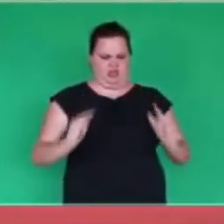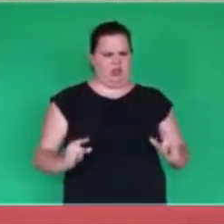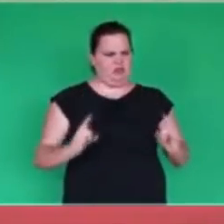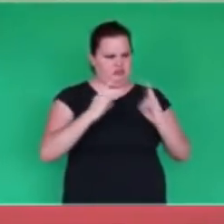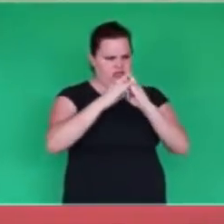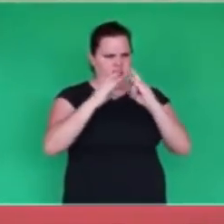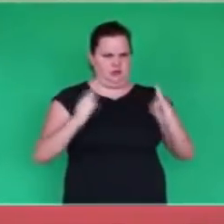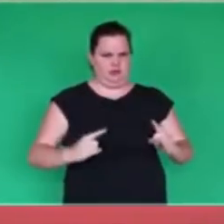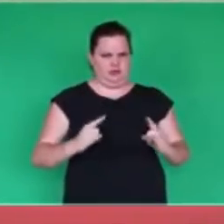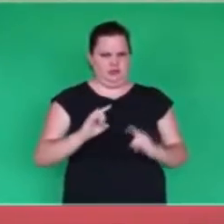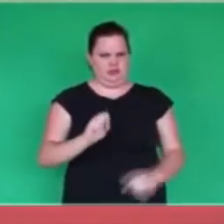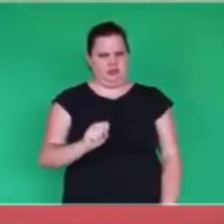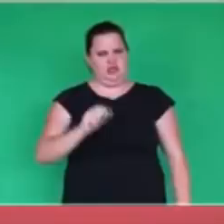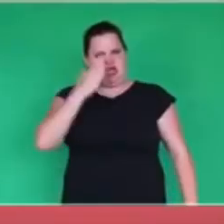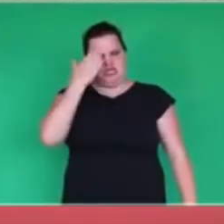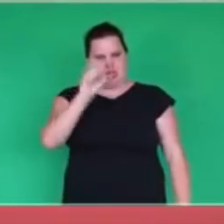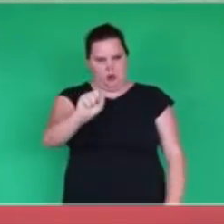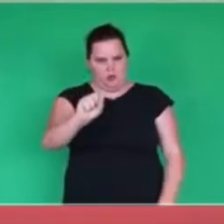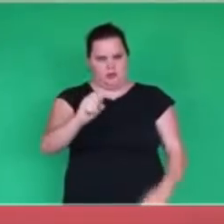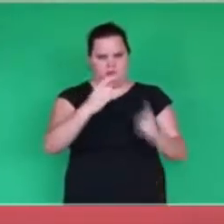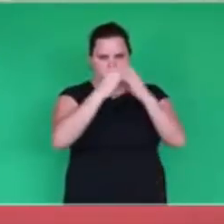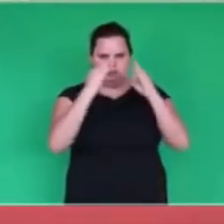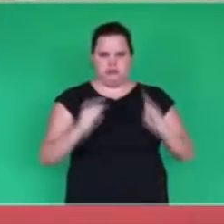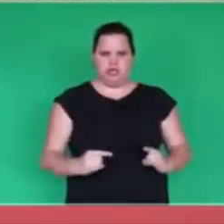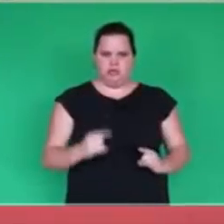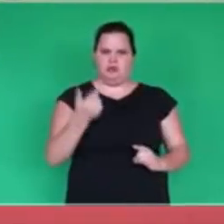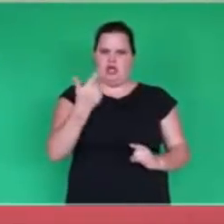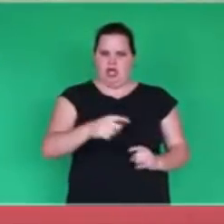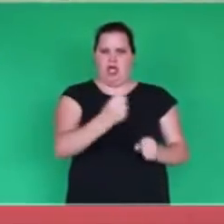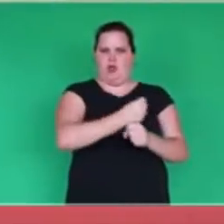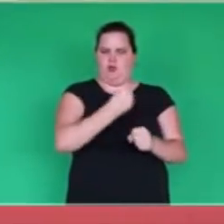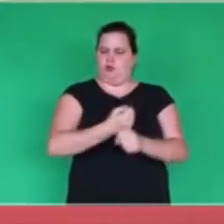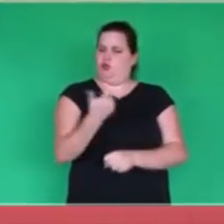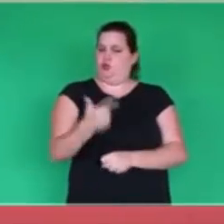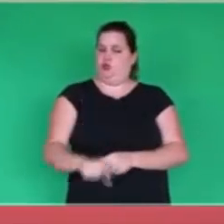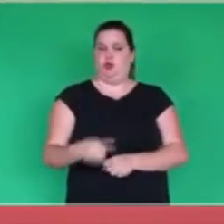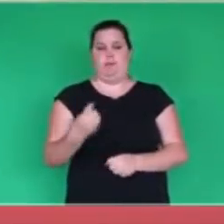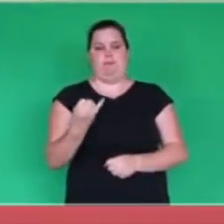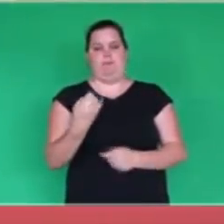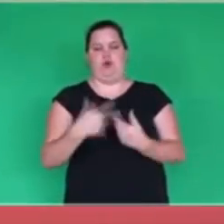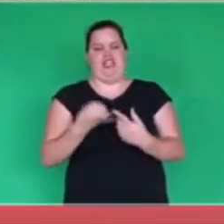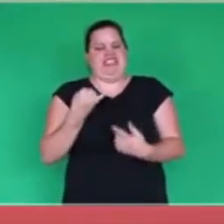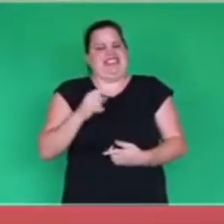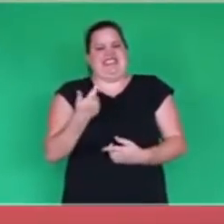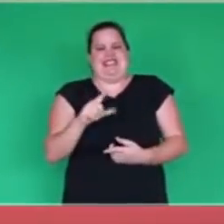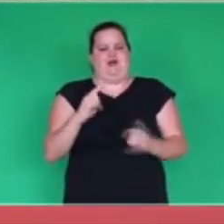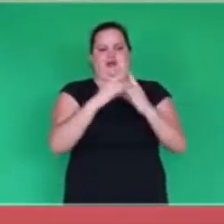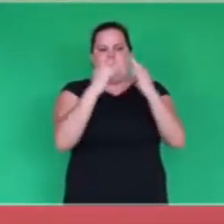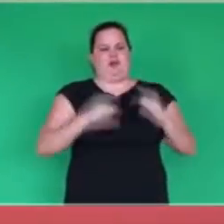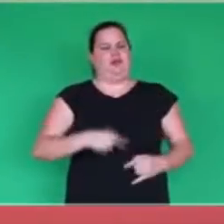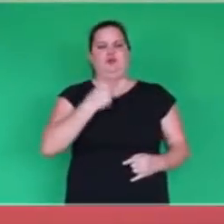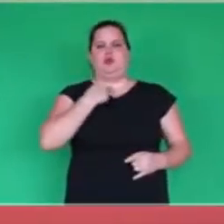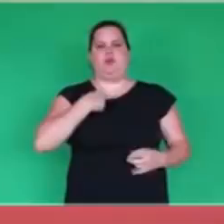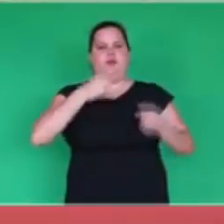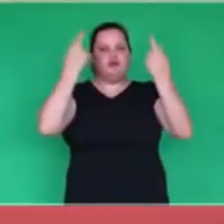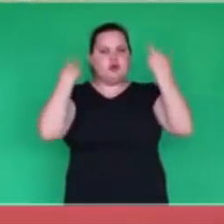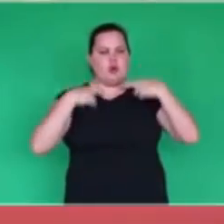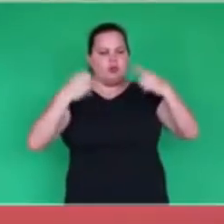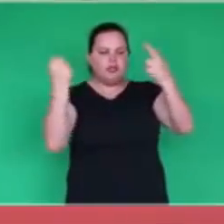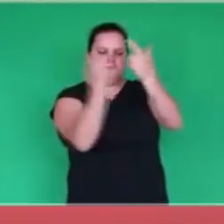Jerusalém. Eles vão reconstruir o templo, porque se eles não reconstruírem o templo, eles não podem sacrificar.